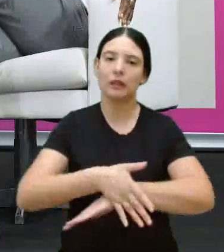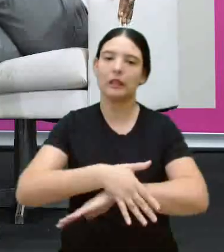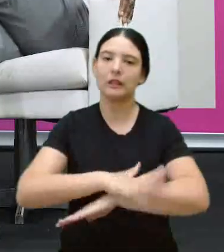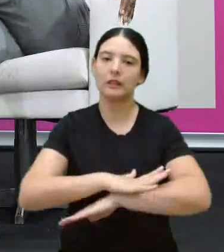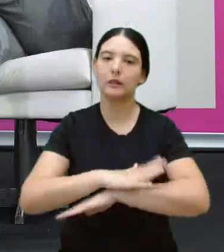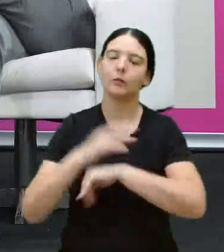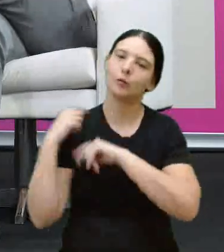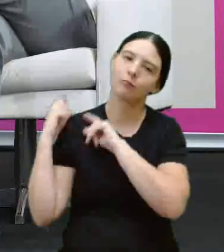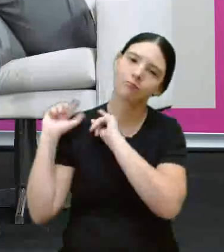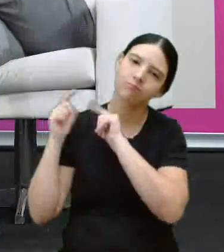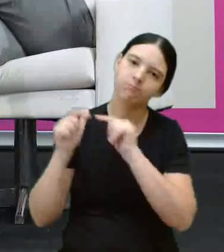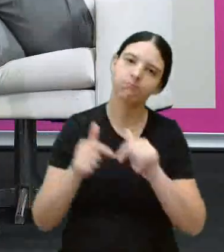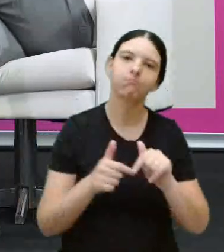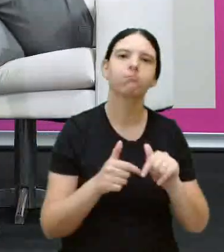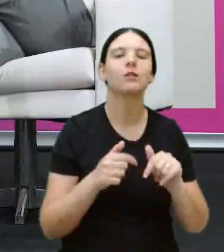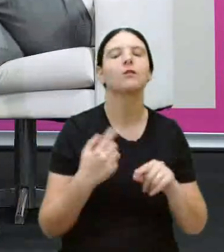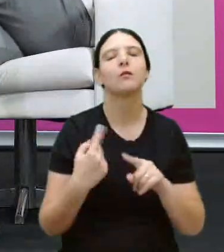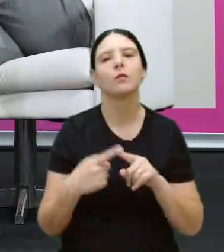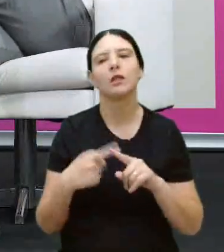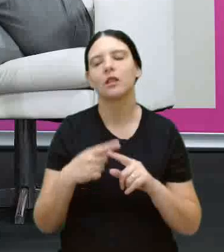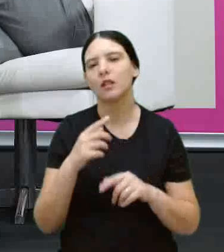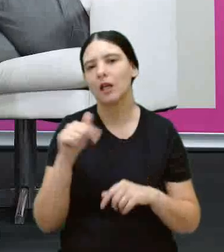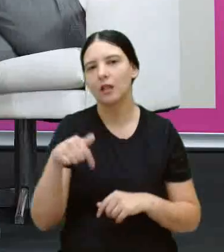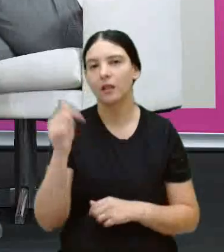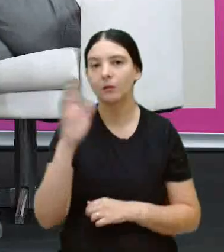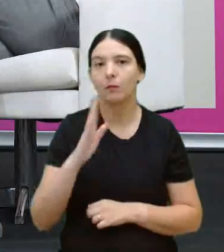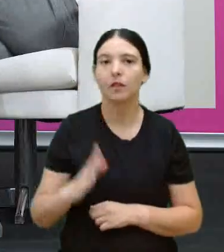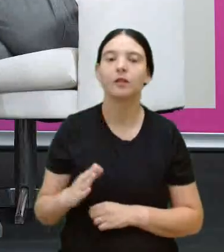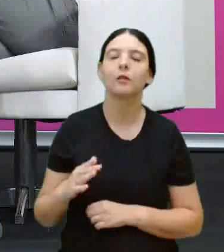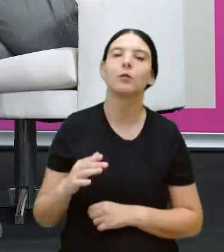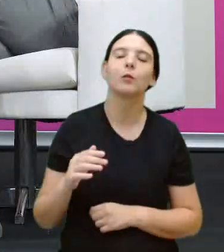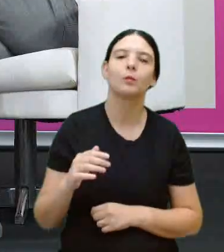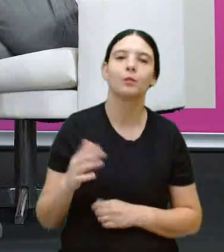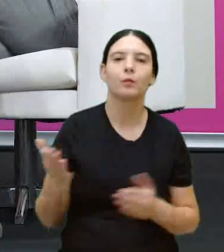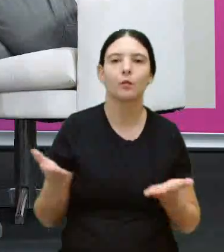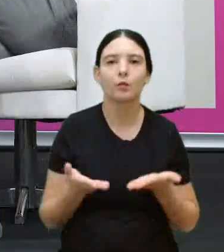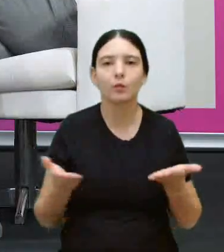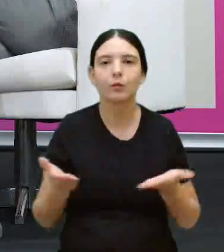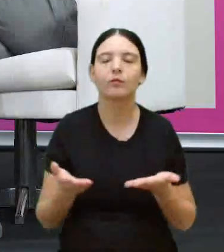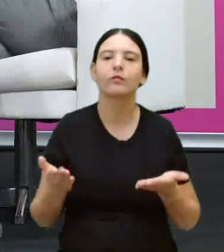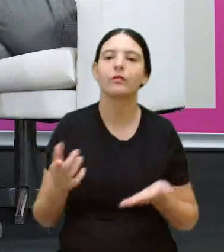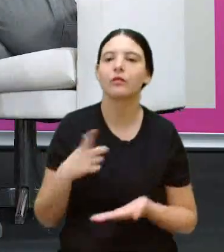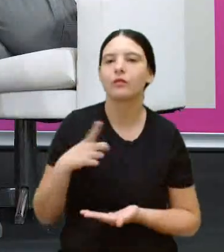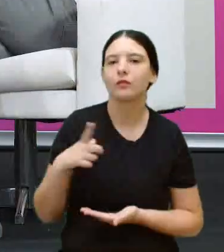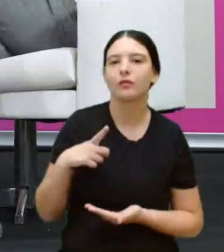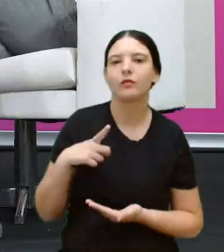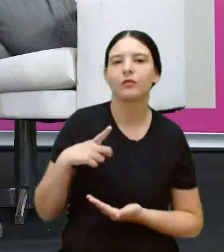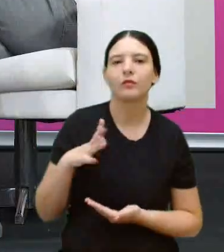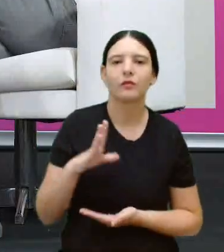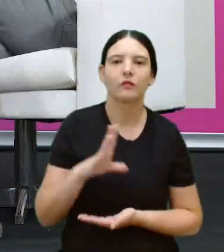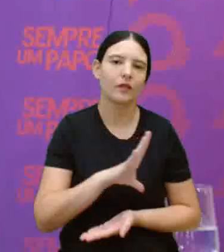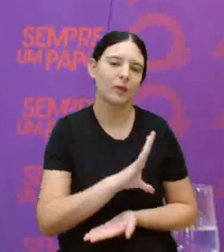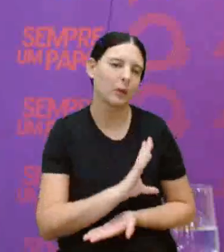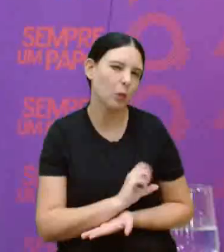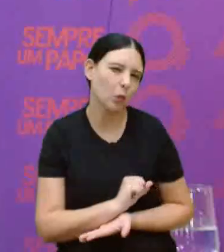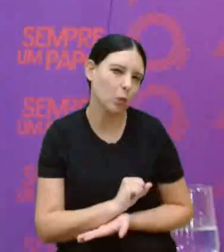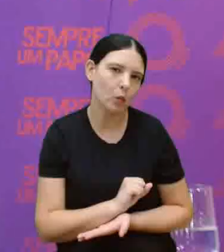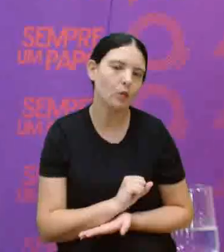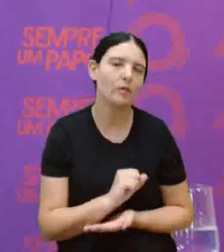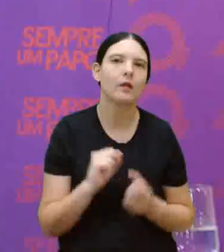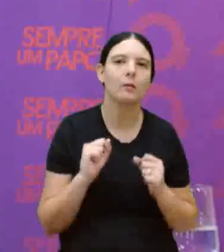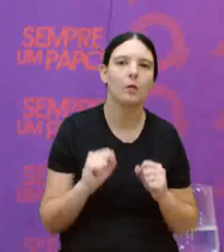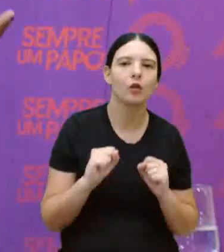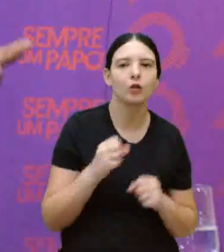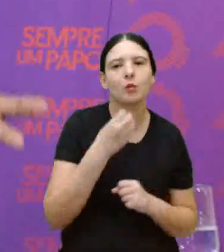acha que o racismo estrutural hoje no Brasil tem algo no amor que pode trazer algo de bom dentro